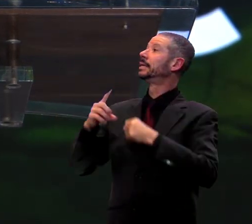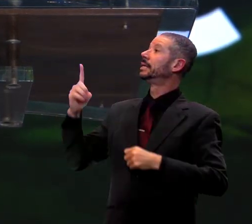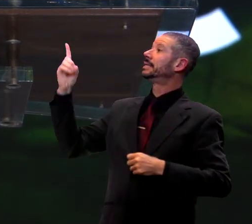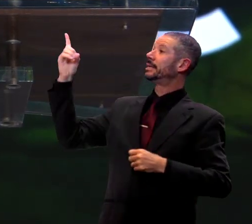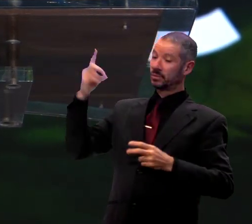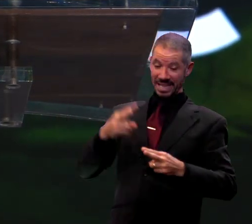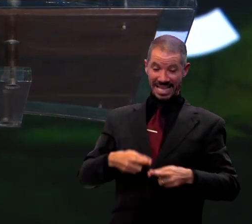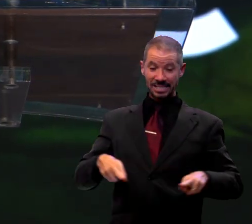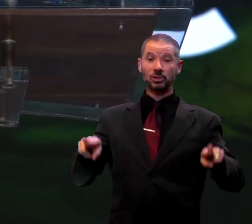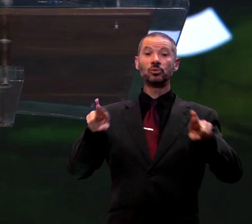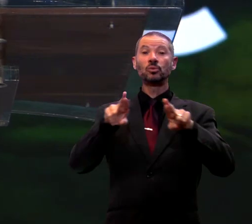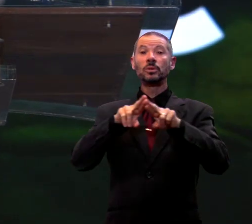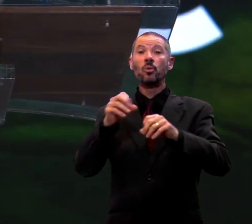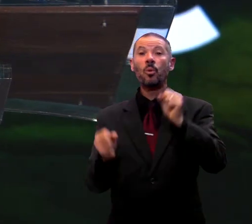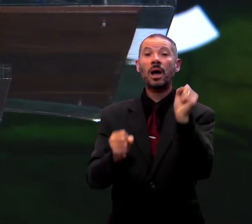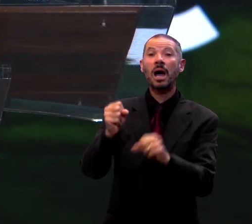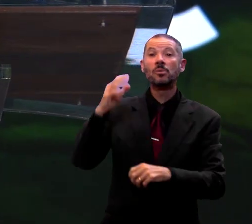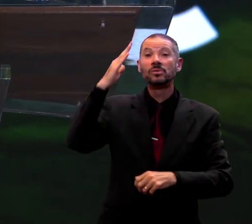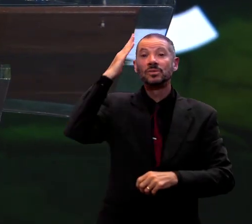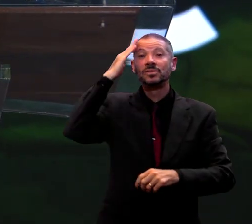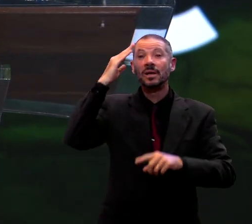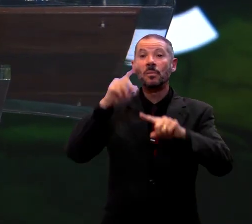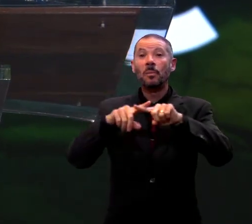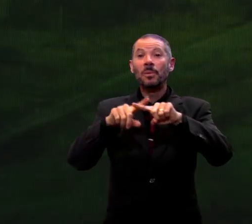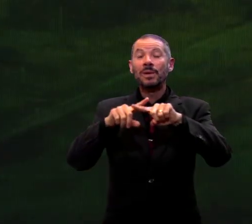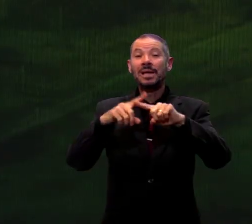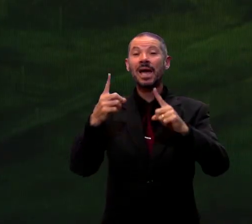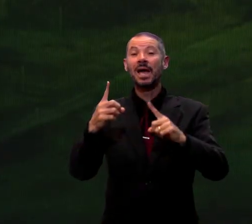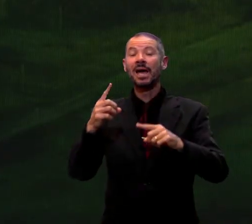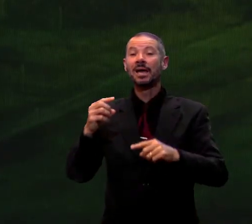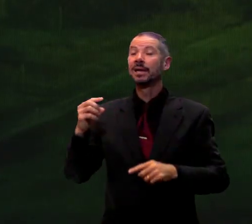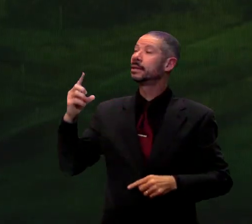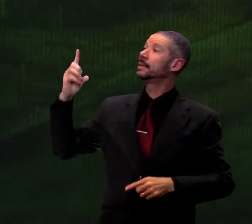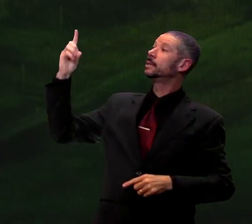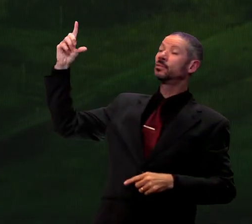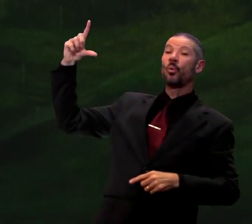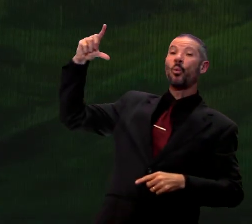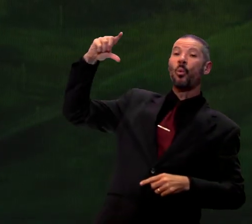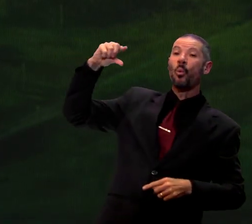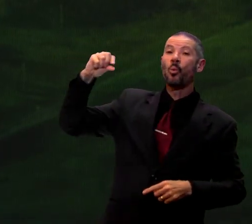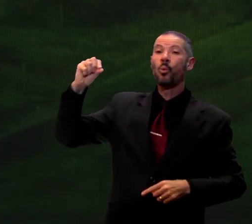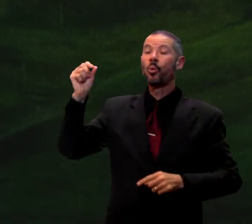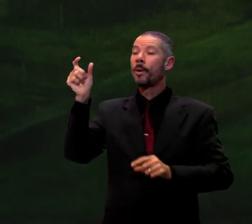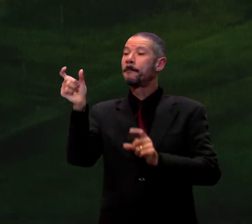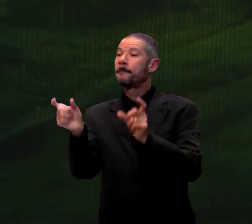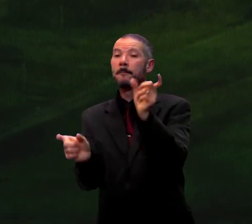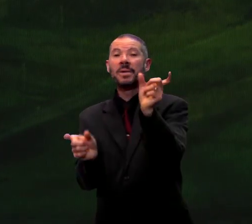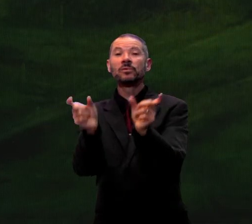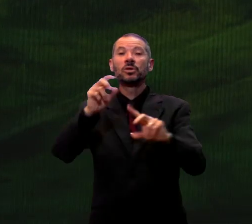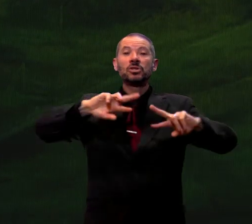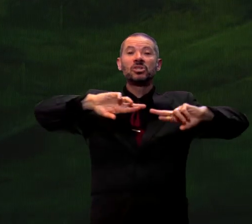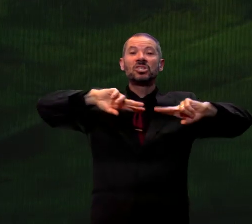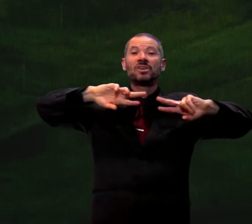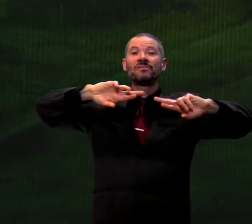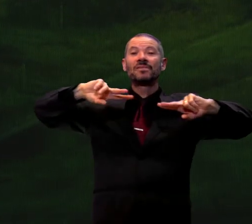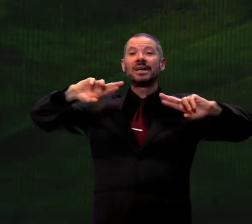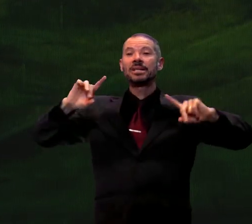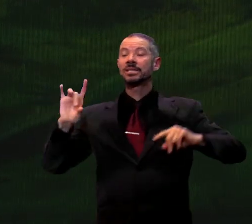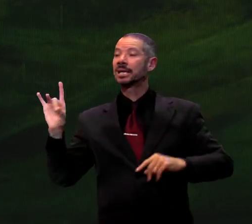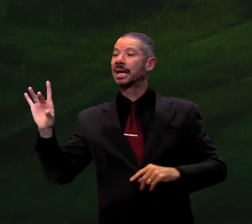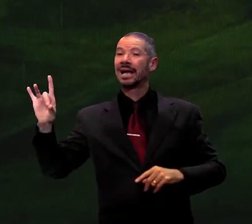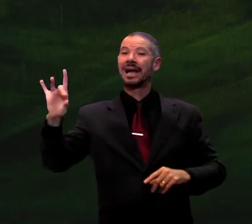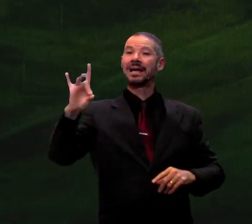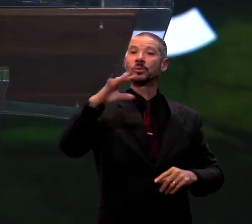o carro. Sabe por quê? Porque Ele usa pessoas de diferentes formas, cada um no